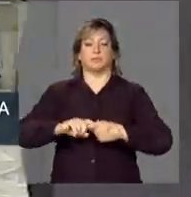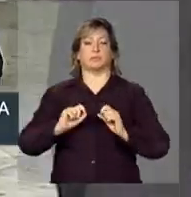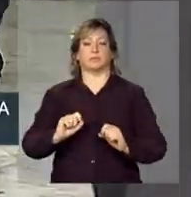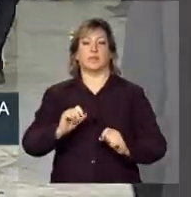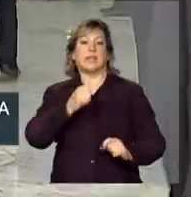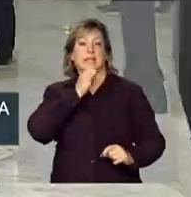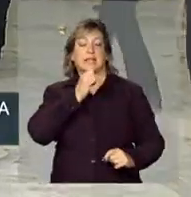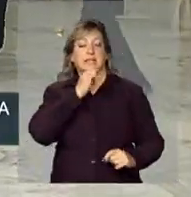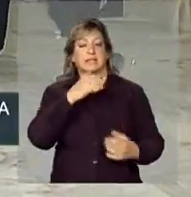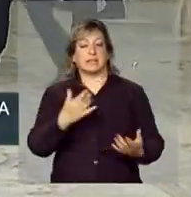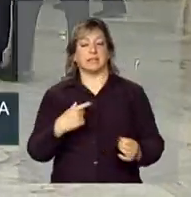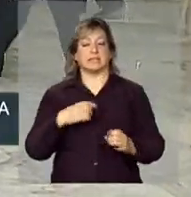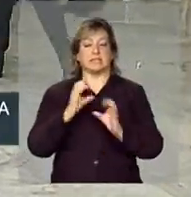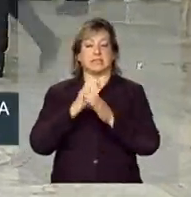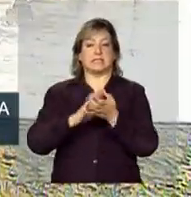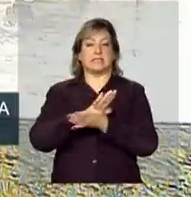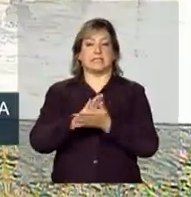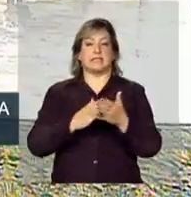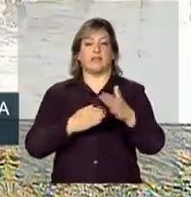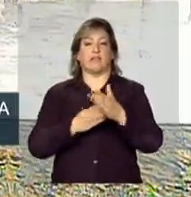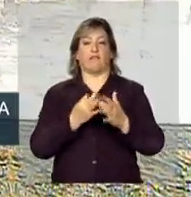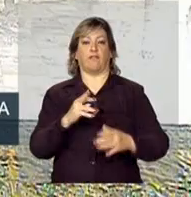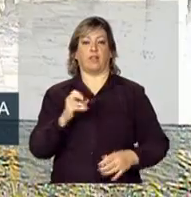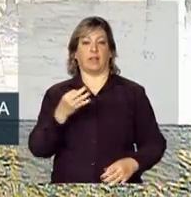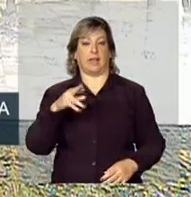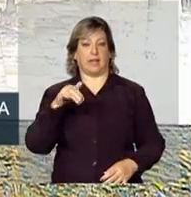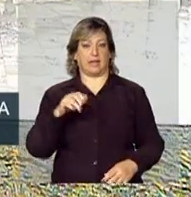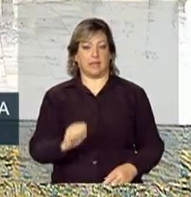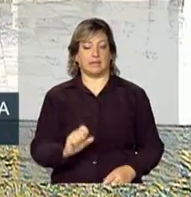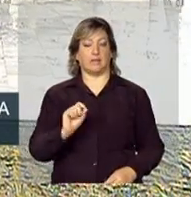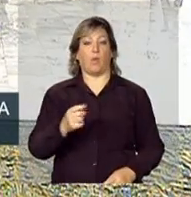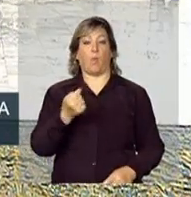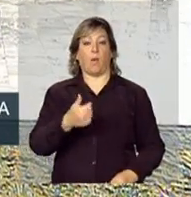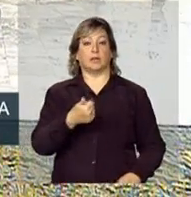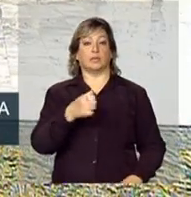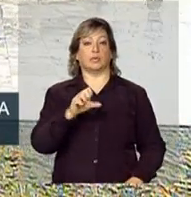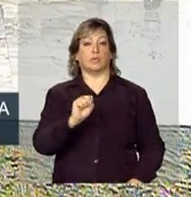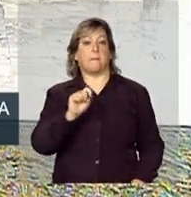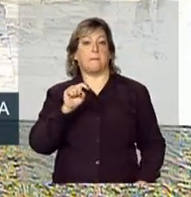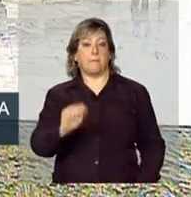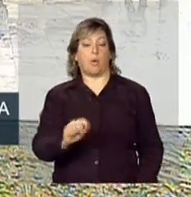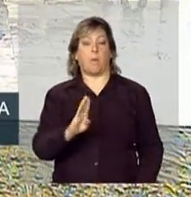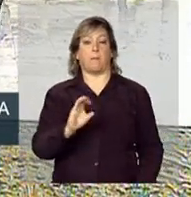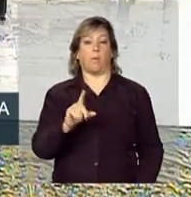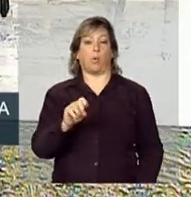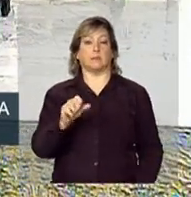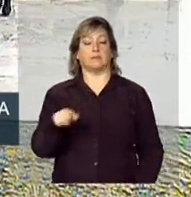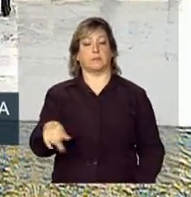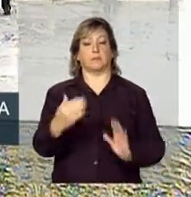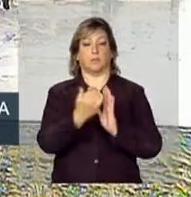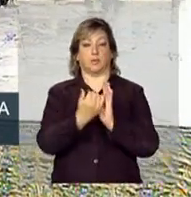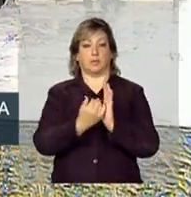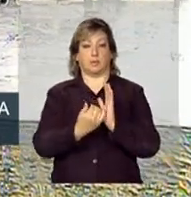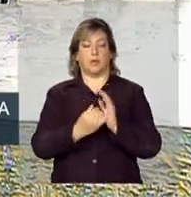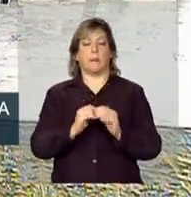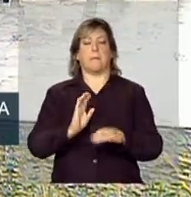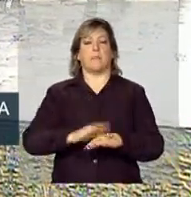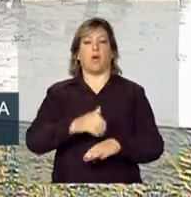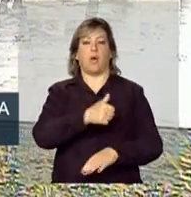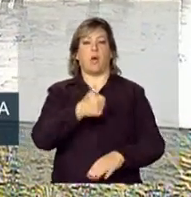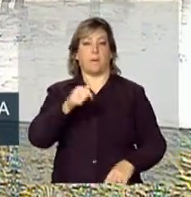exemplo o ciênci sem fronteiras das quase 18.000 bolsas do programa mais de